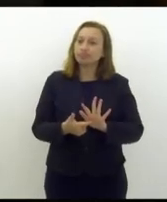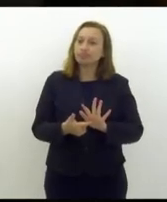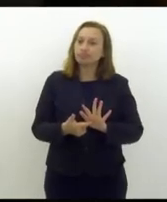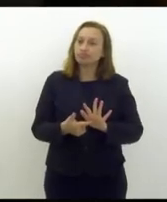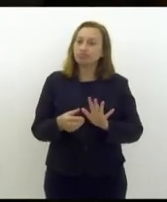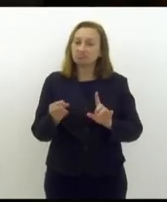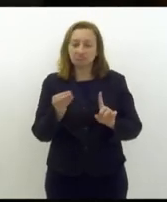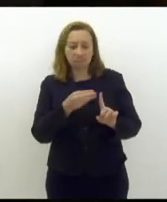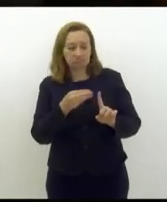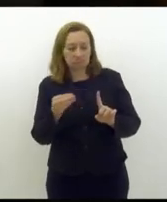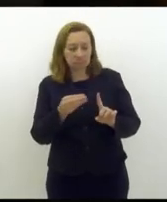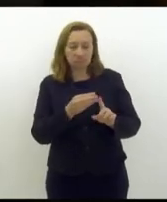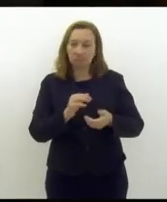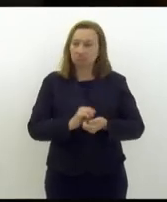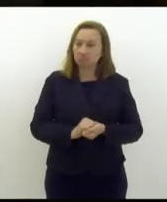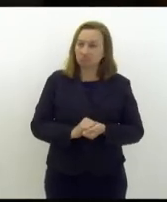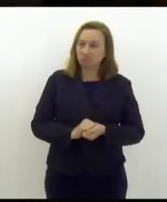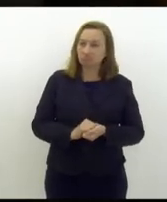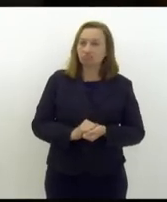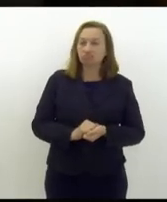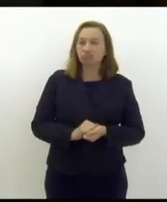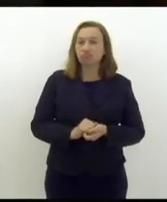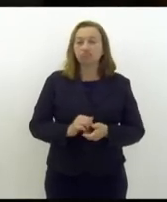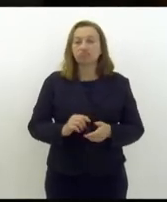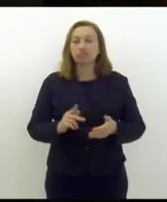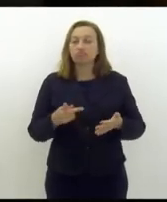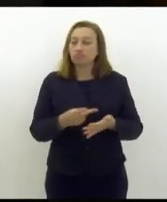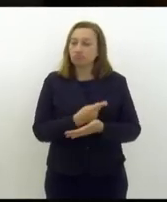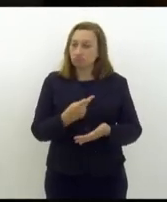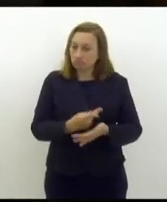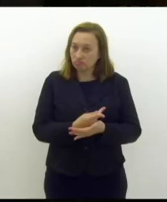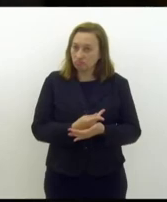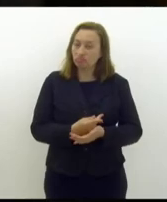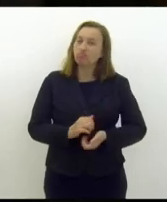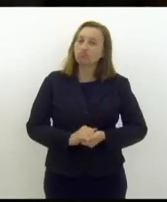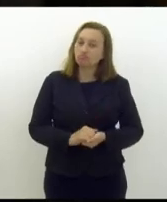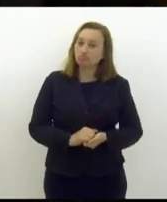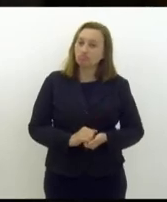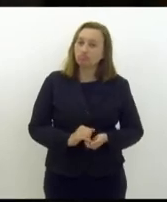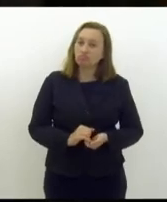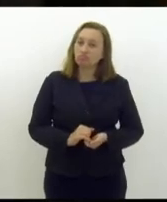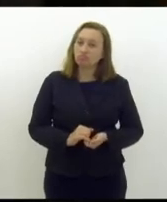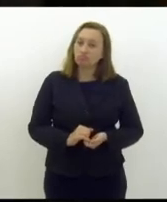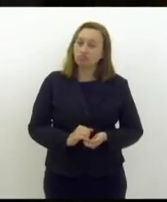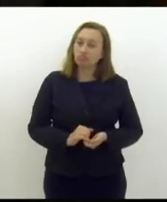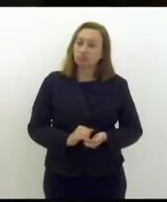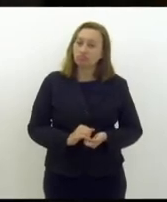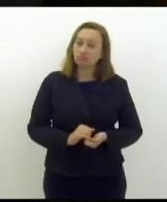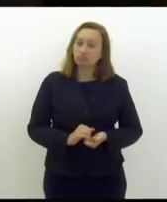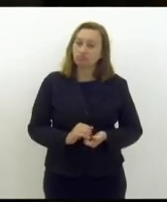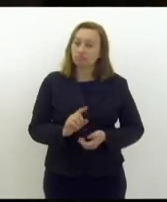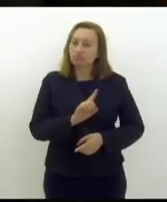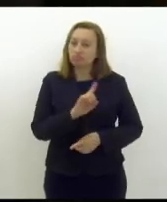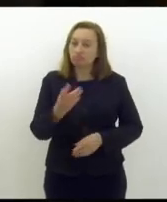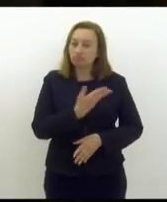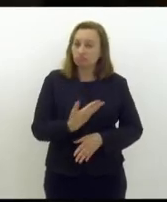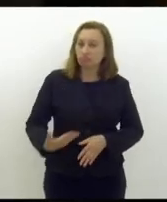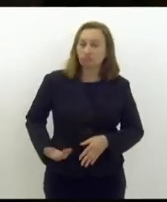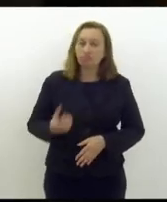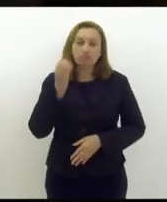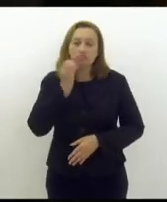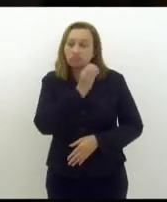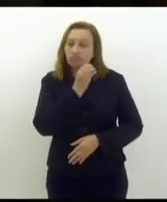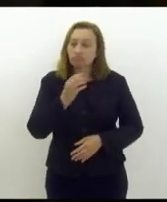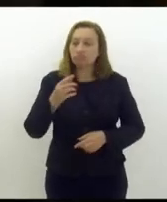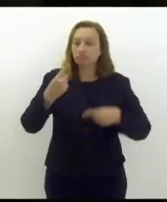inviabilidade a lógica cruel e desumana colocada na no desgoverno Cláudio Castro